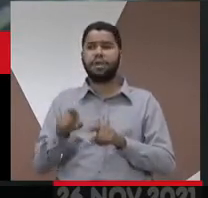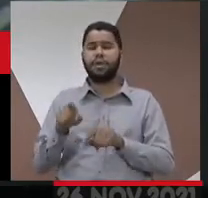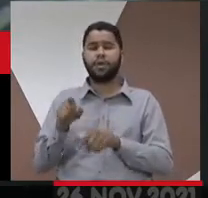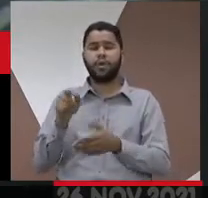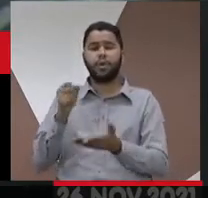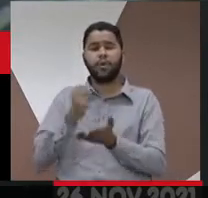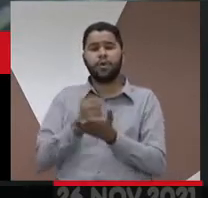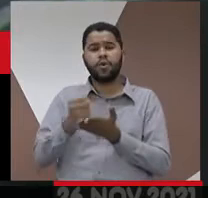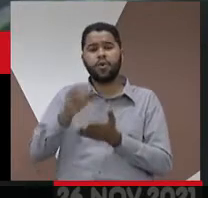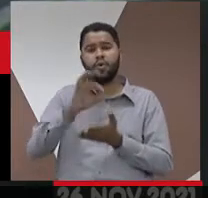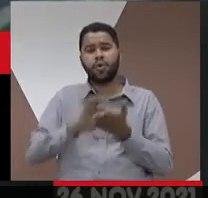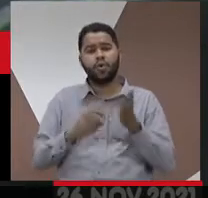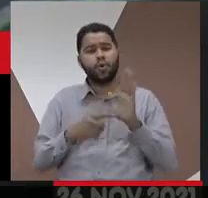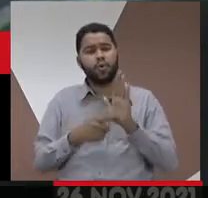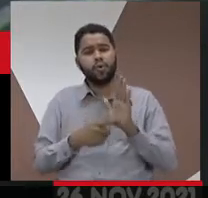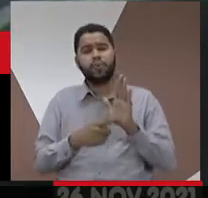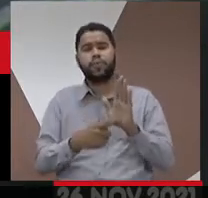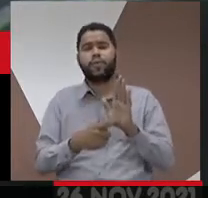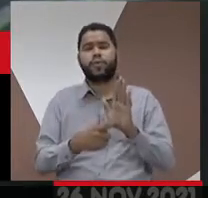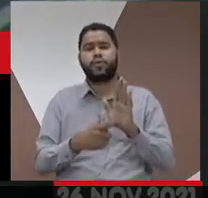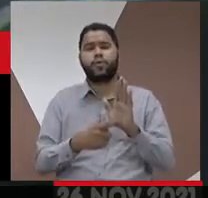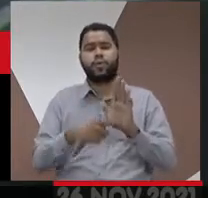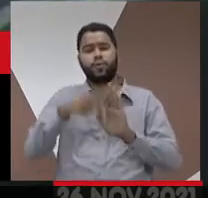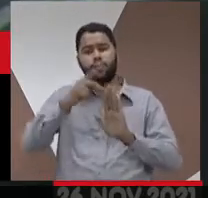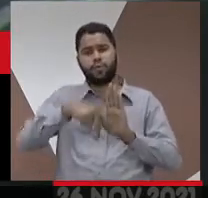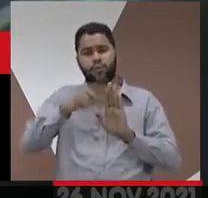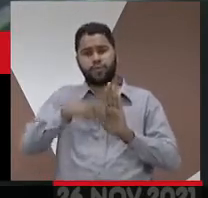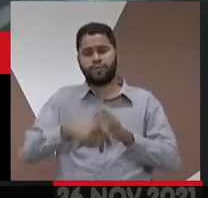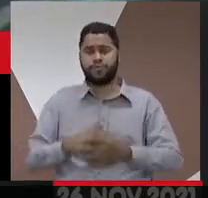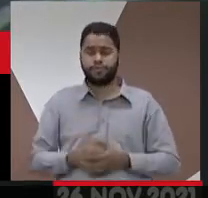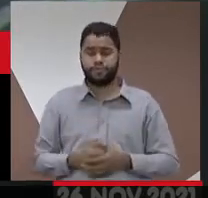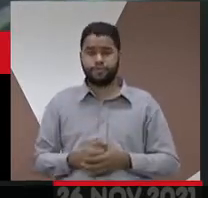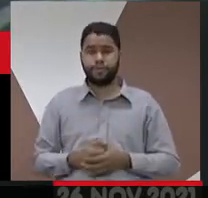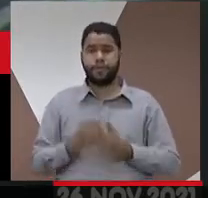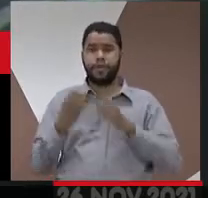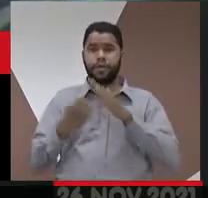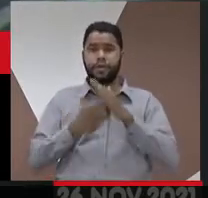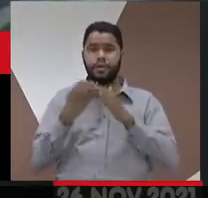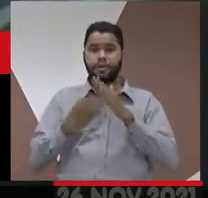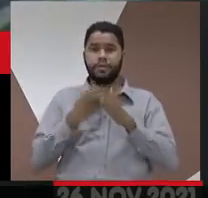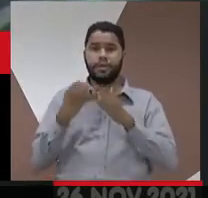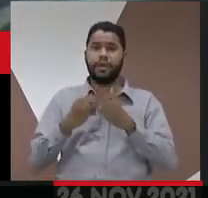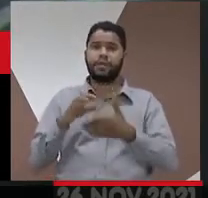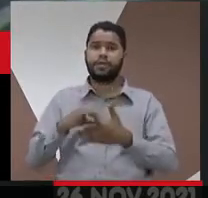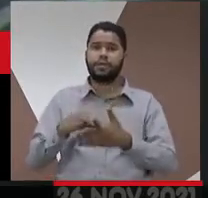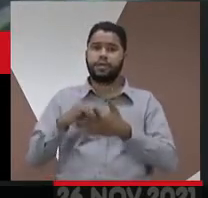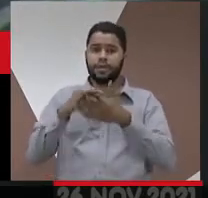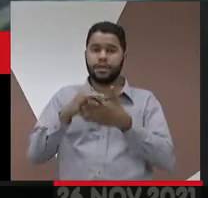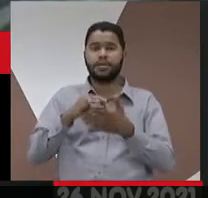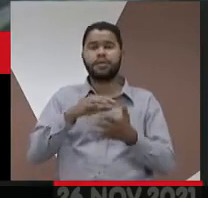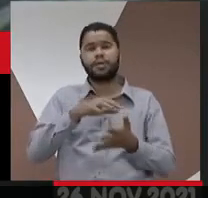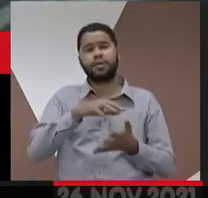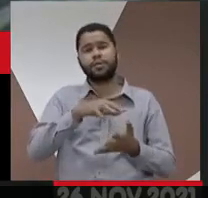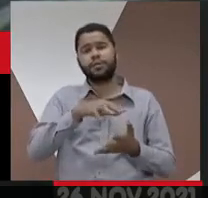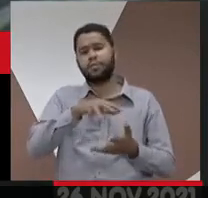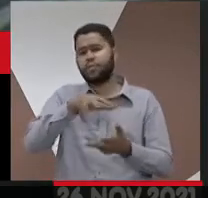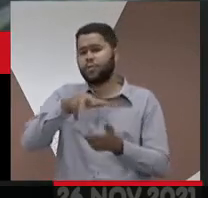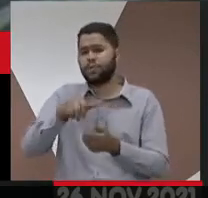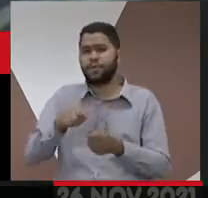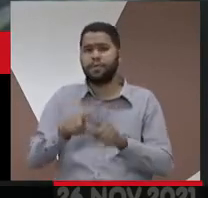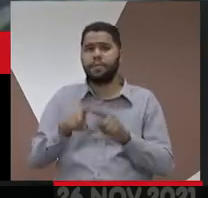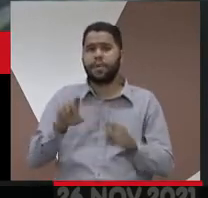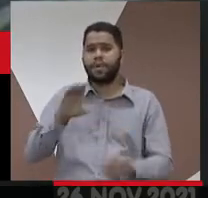para apresentar um projeto. Empresa líderes mundiais nisso. Mas a